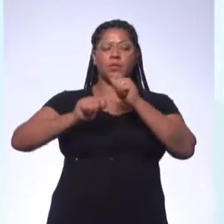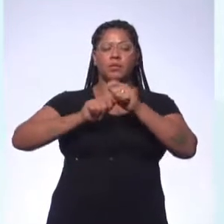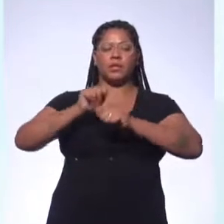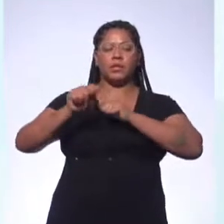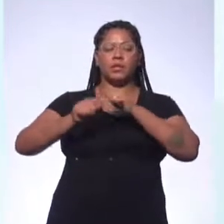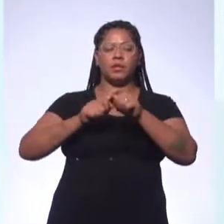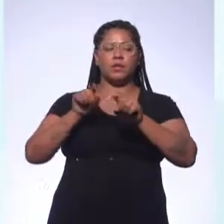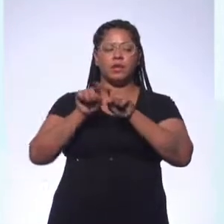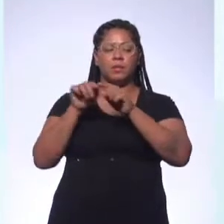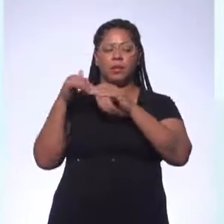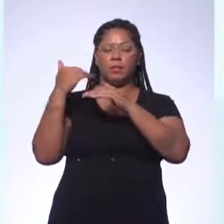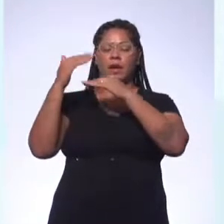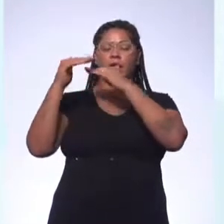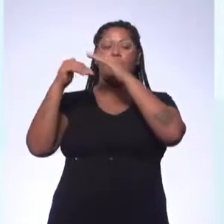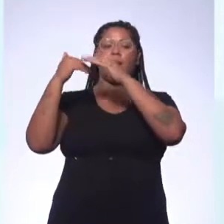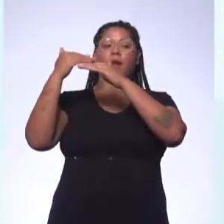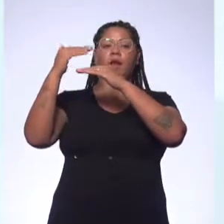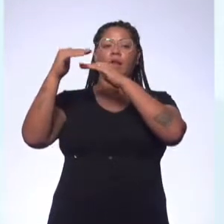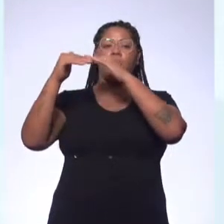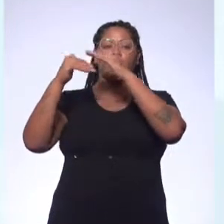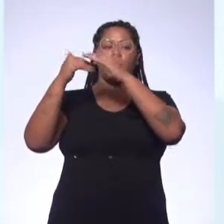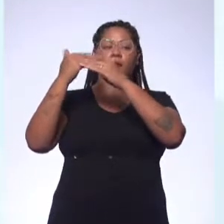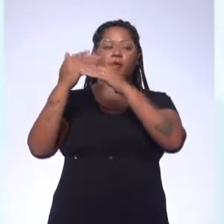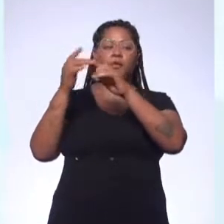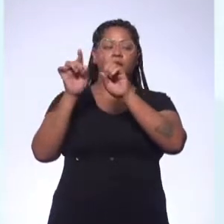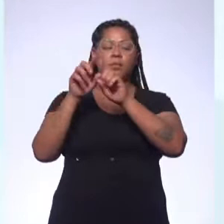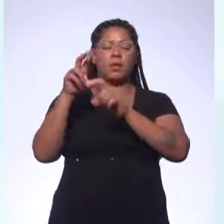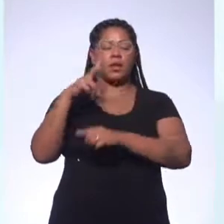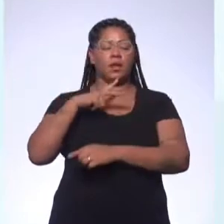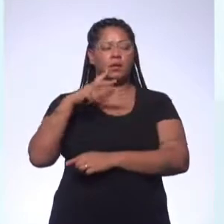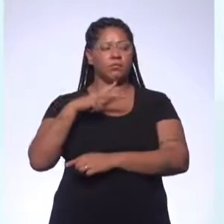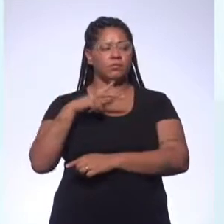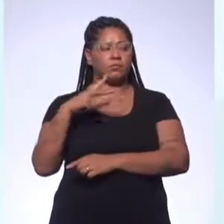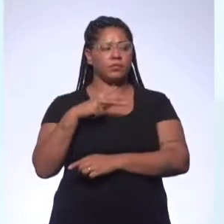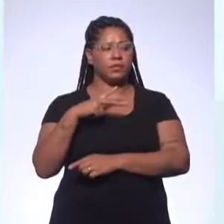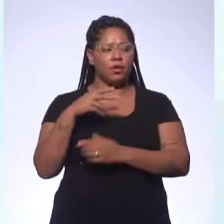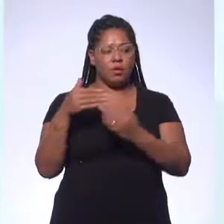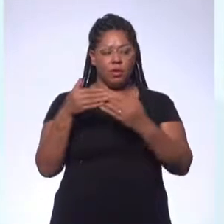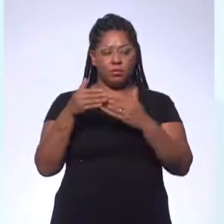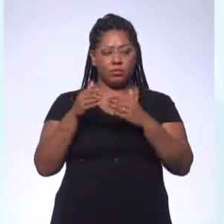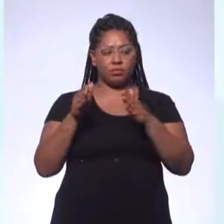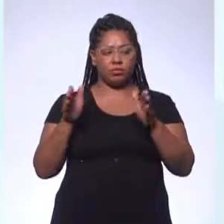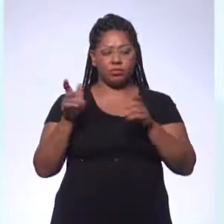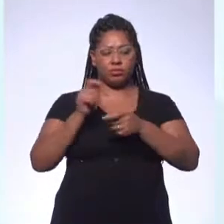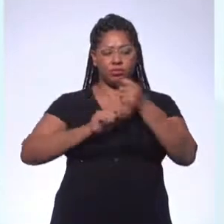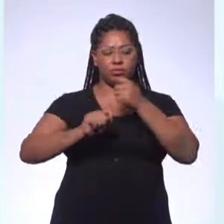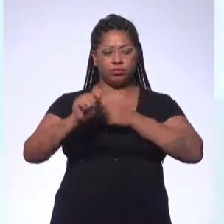de privatizações e a abertura econômica com a entrada do capital estrangeiro, ou